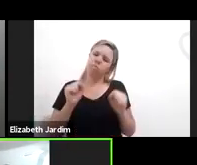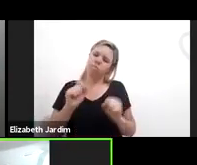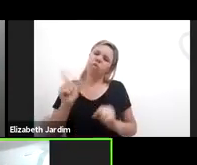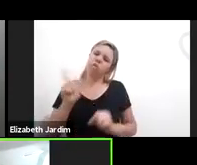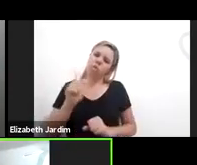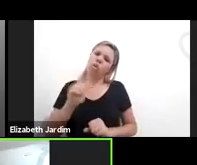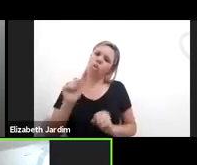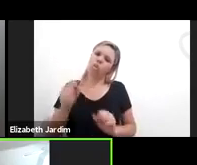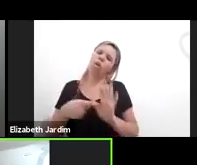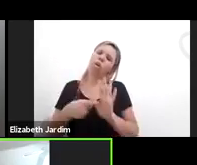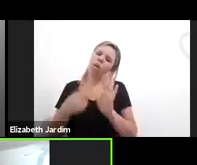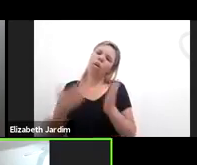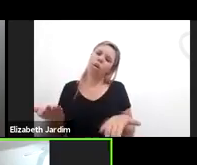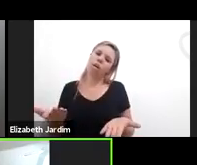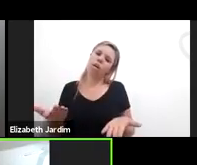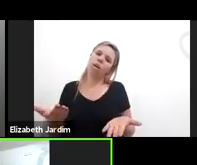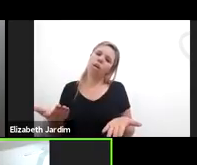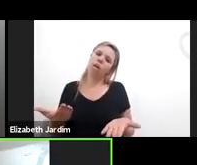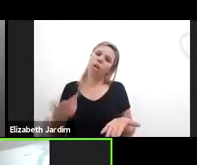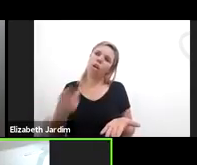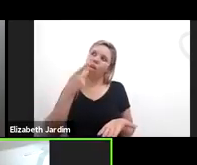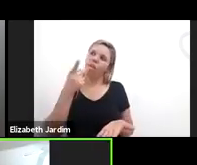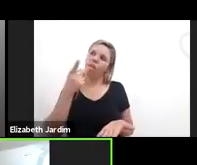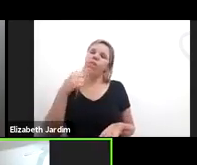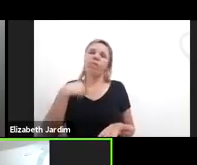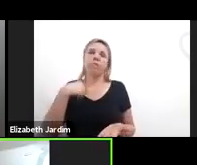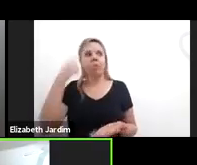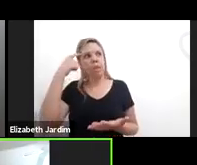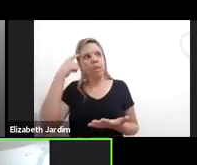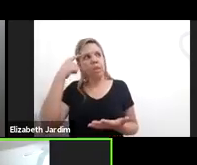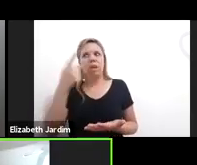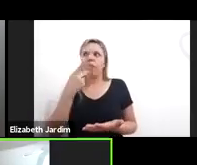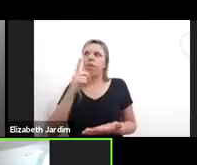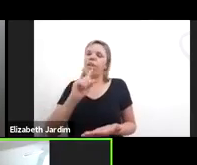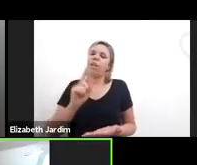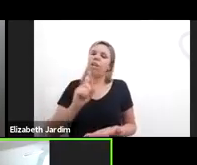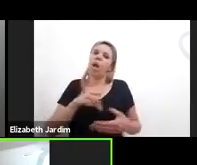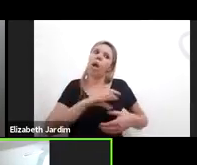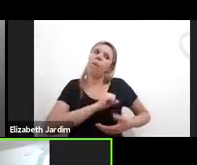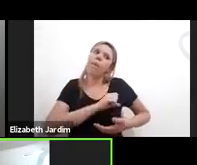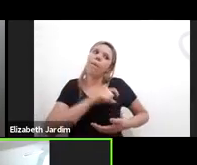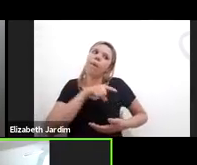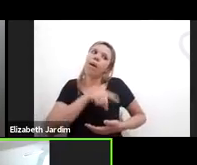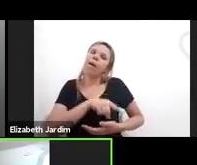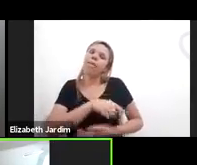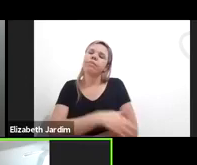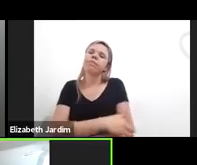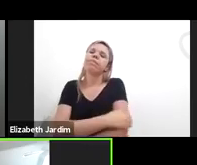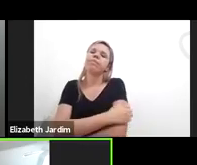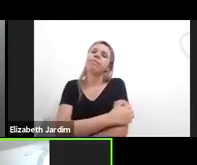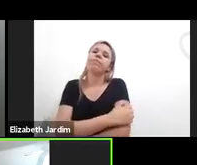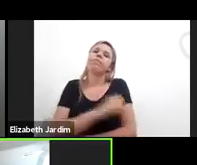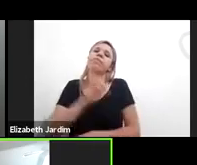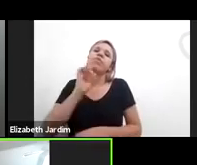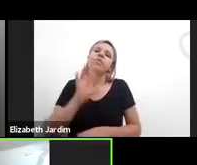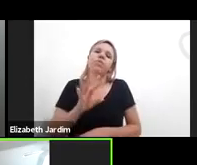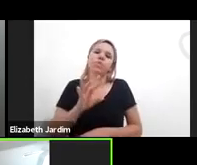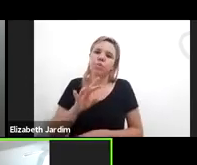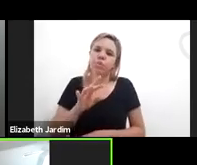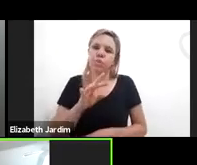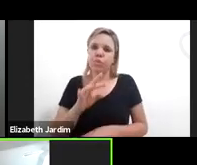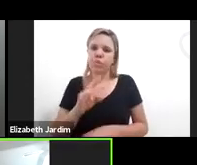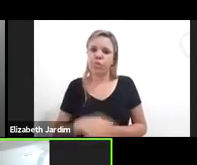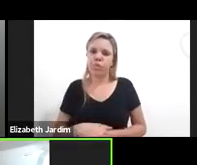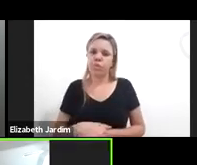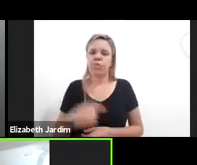pode apresentar. Eu falei, mas ele não vai falar dentro da minha cabeça, não é para ele falar, ele está mamando, né? Só que eu